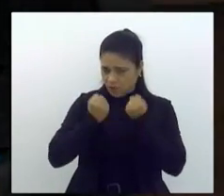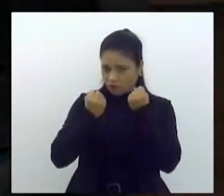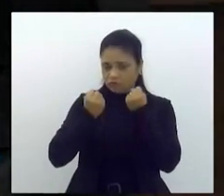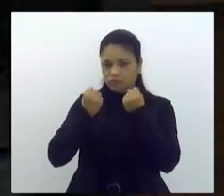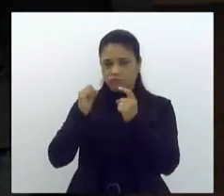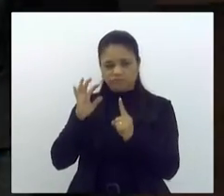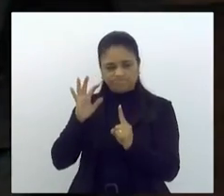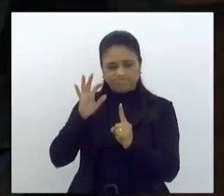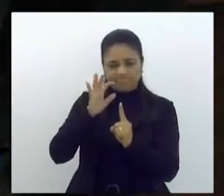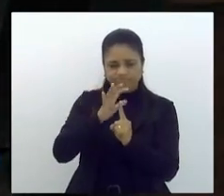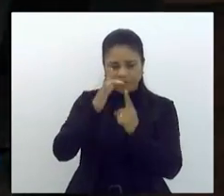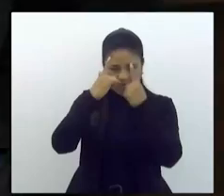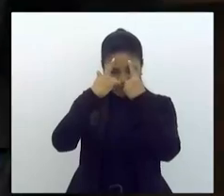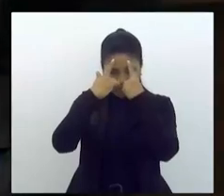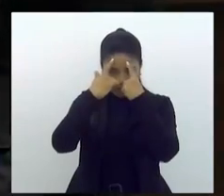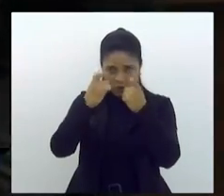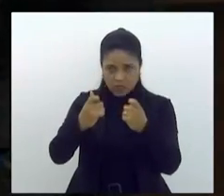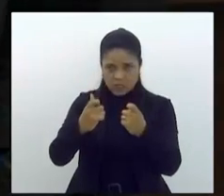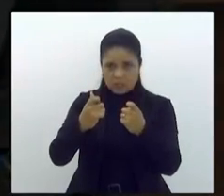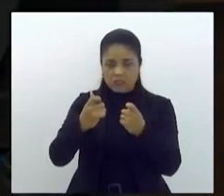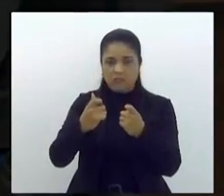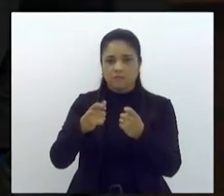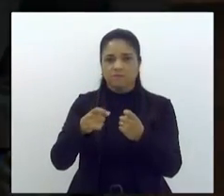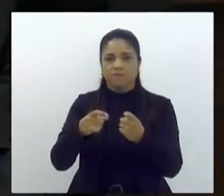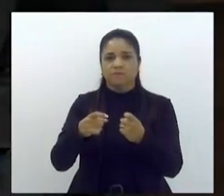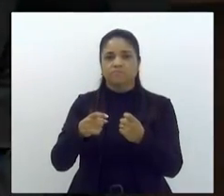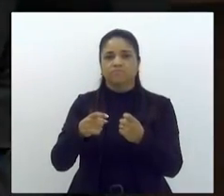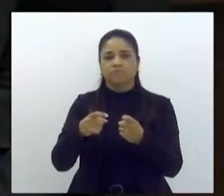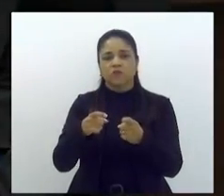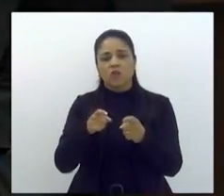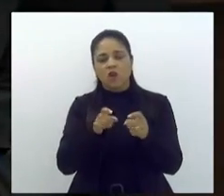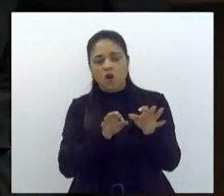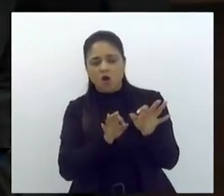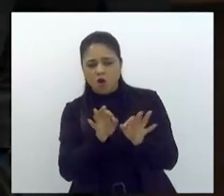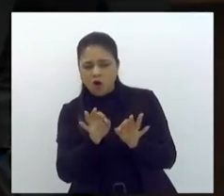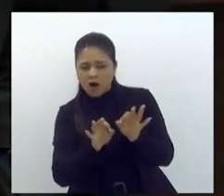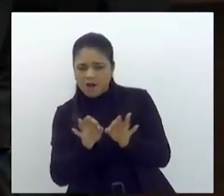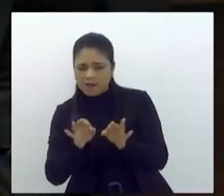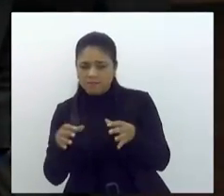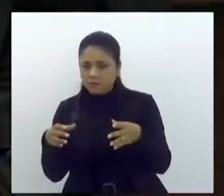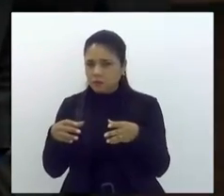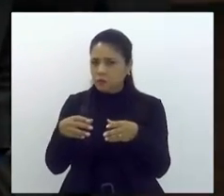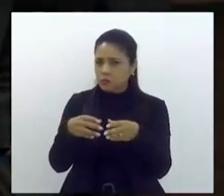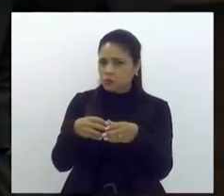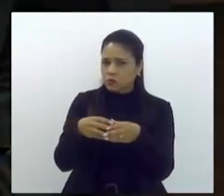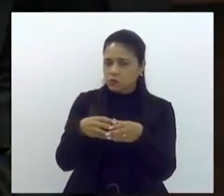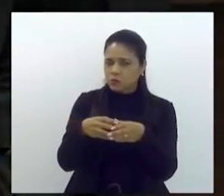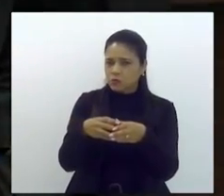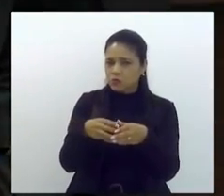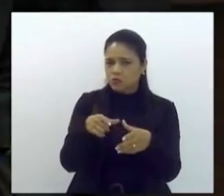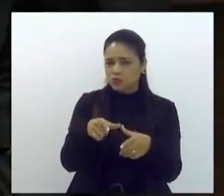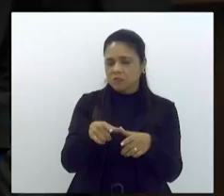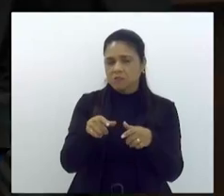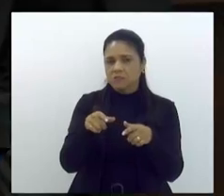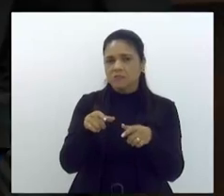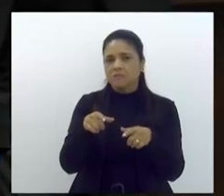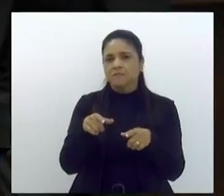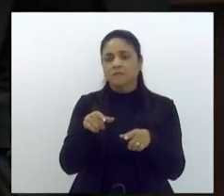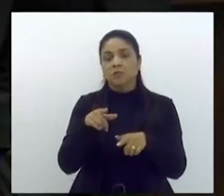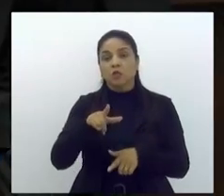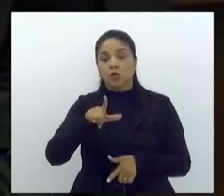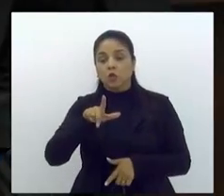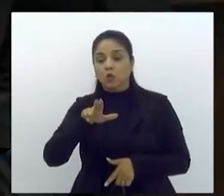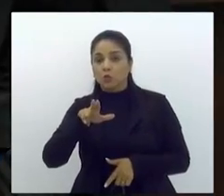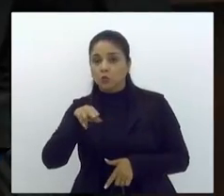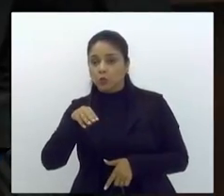intolerância movida por aquela ordem fascista que se manifestou em